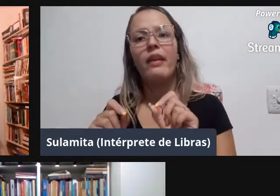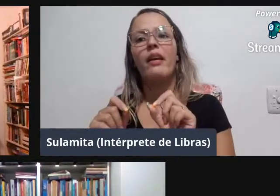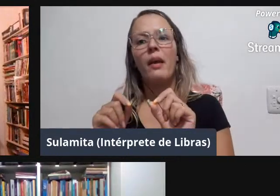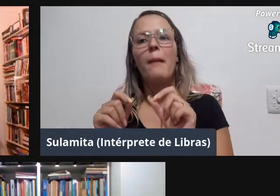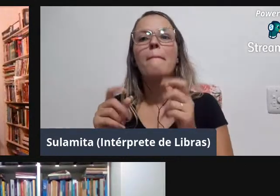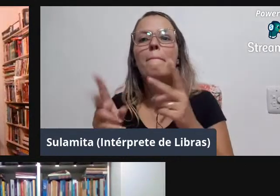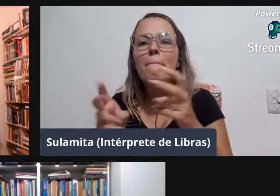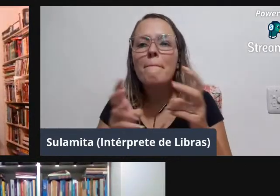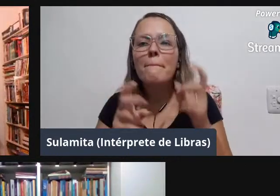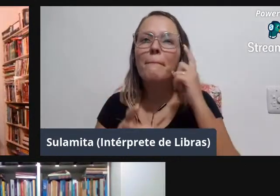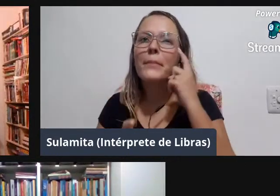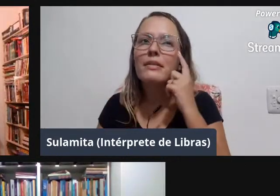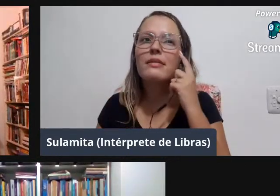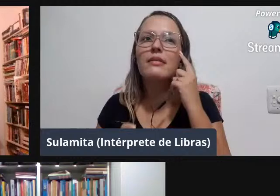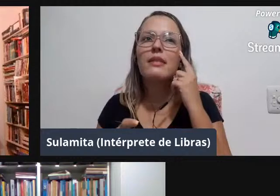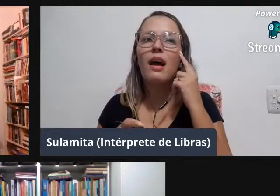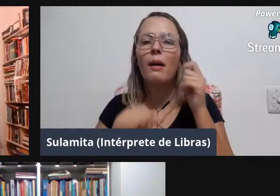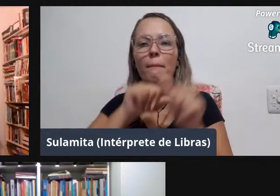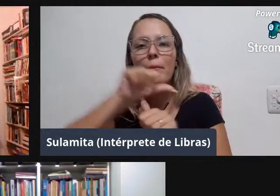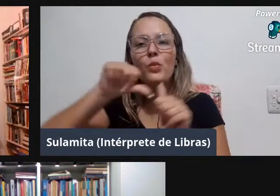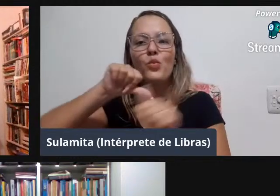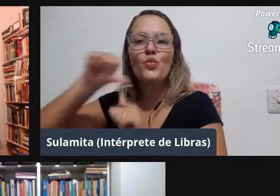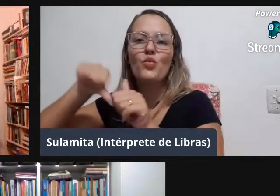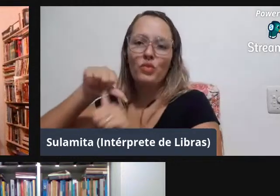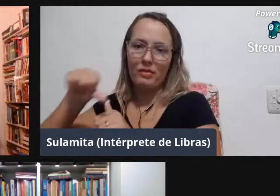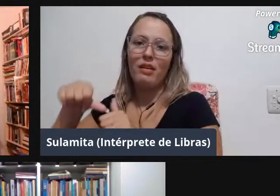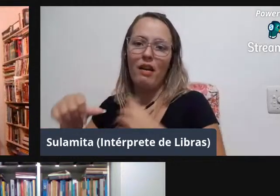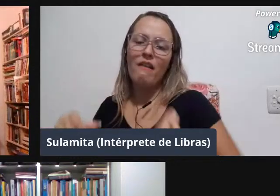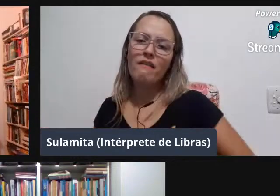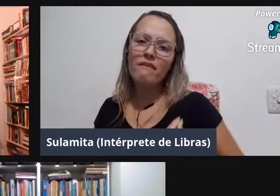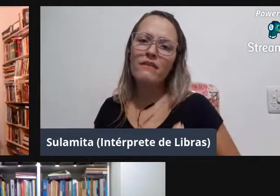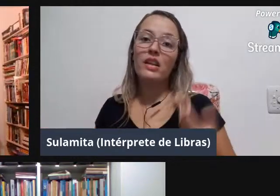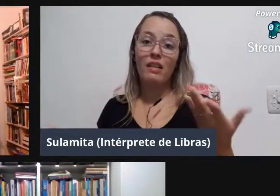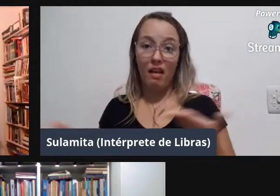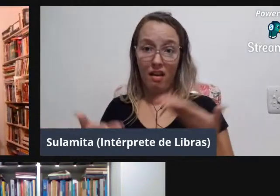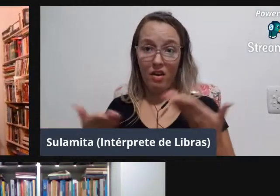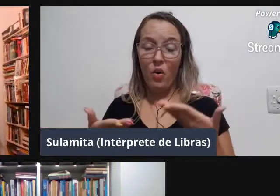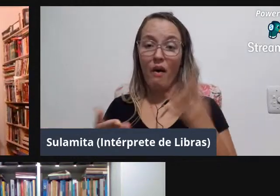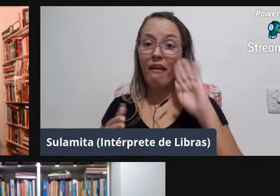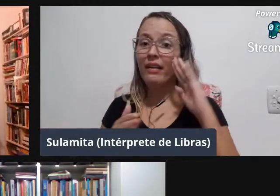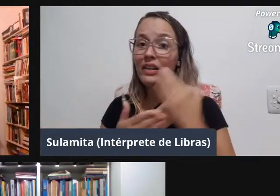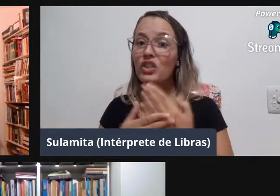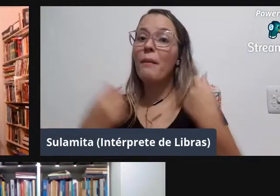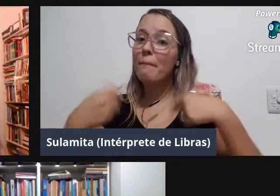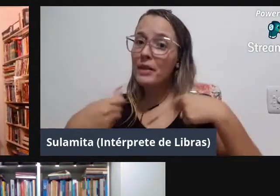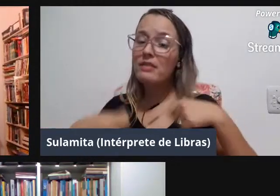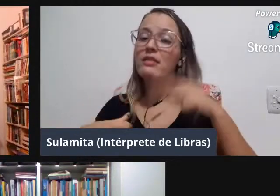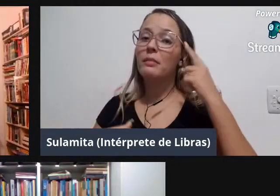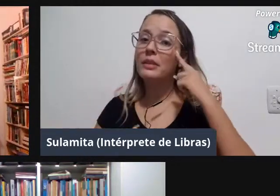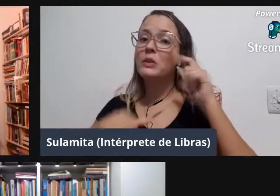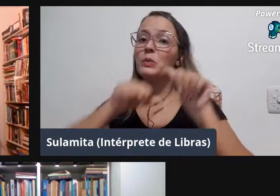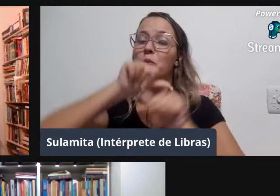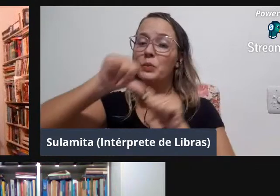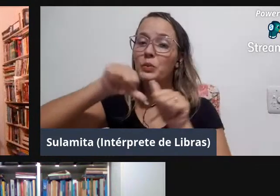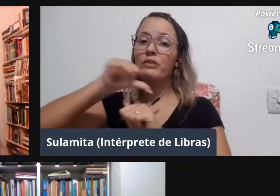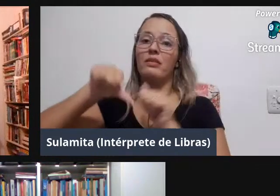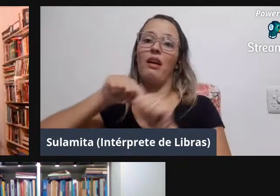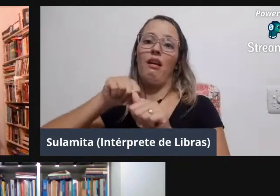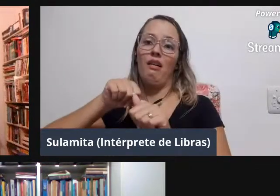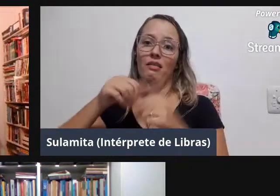rupturas, nas descontinuidades. Acho que a gente vive um momento que, se a gente não acreditar que a gente pode romper com o que está estabelecido, a gente